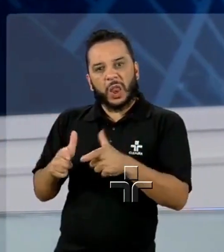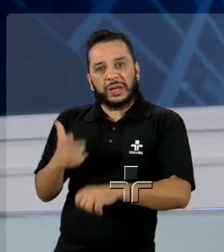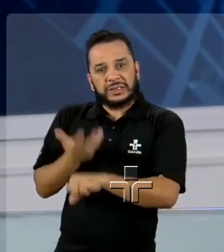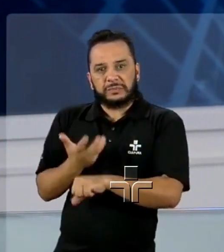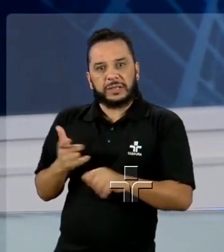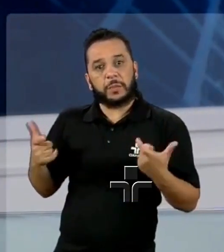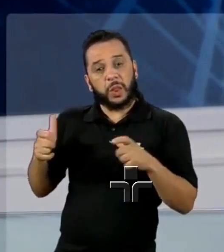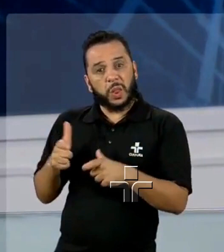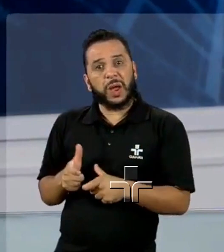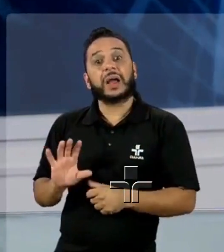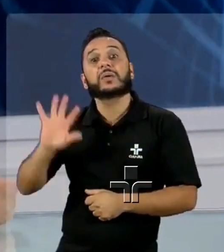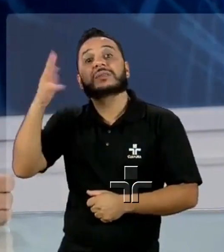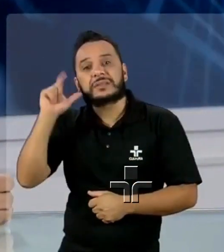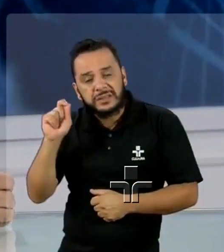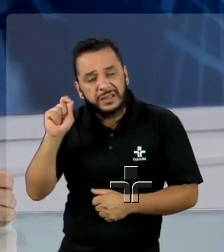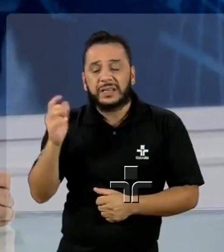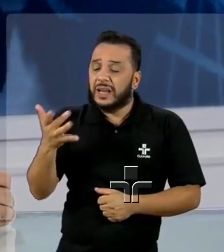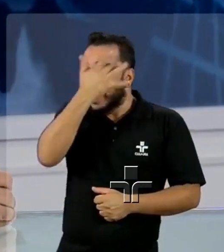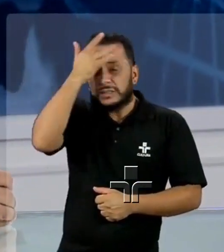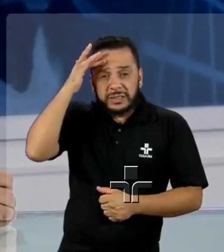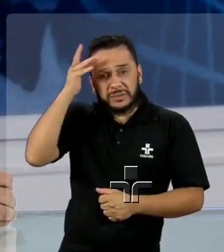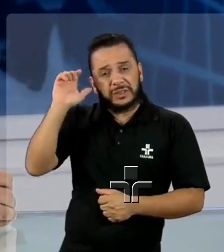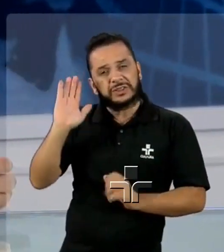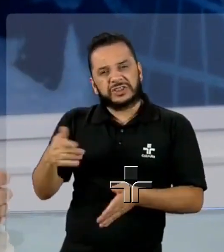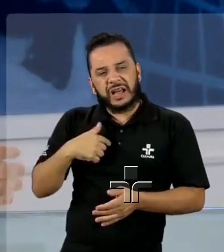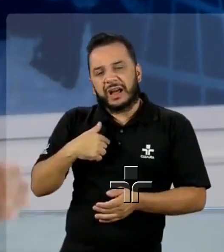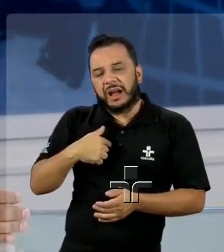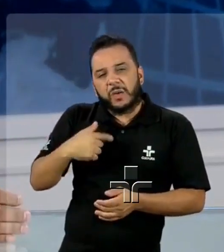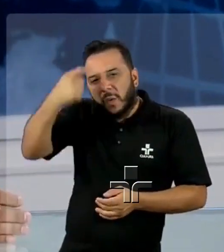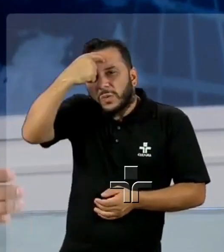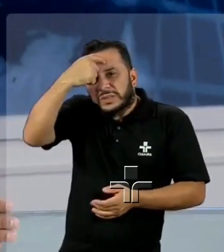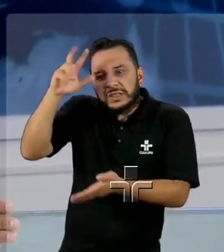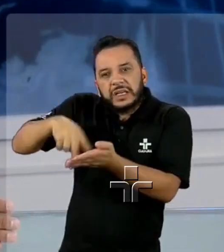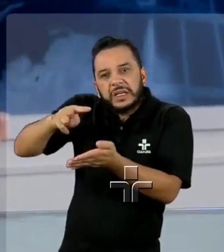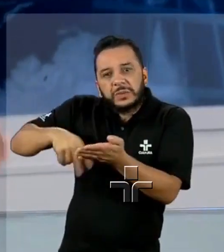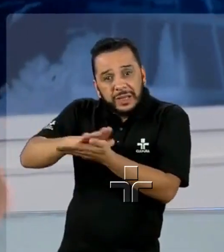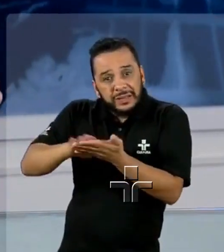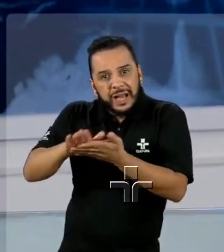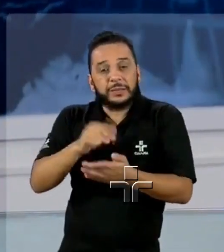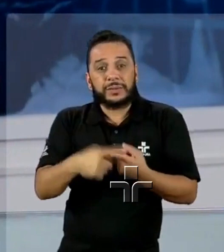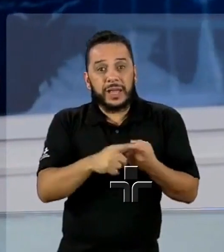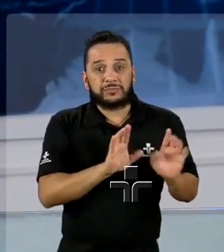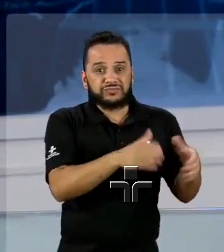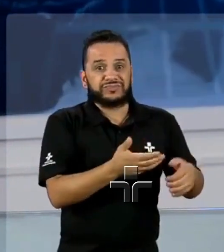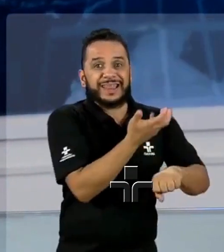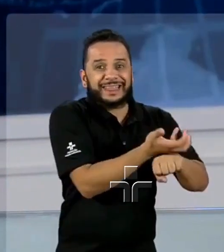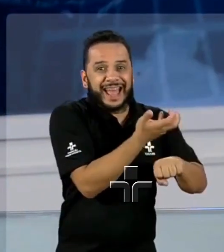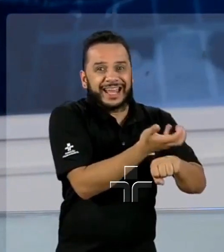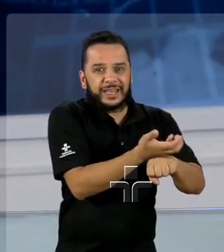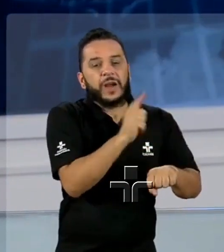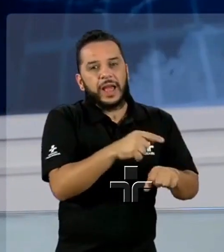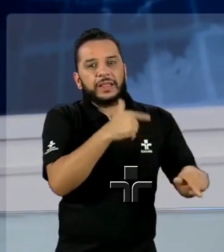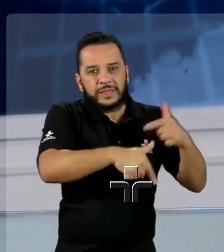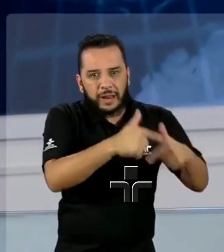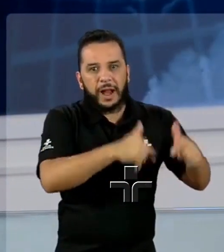modo, imediatamente você vai diminuir a relação com a leitura, porque o aluno na disciplina técnica ele vai estar mais voltado à realização de